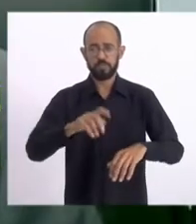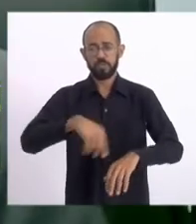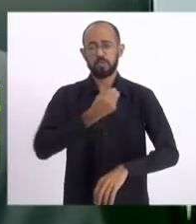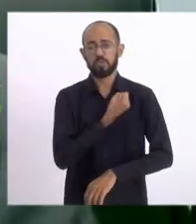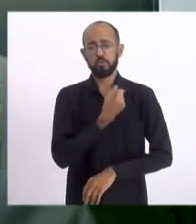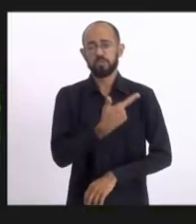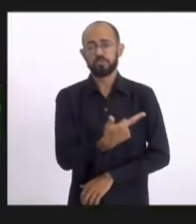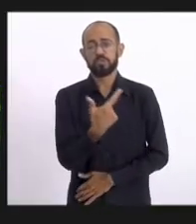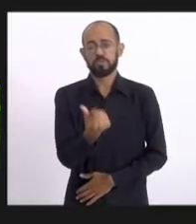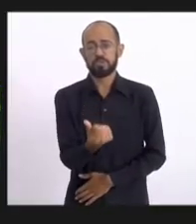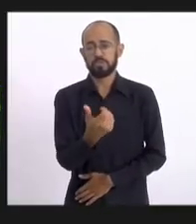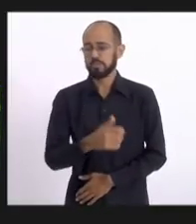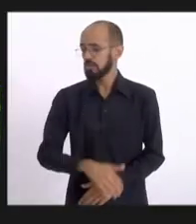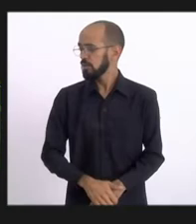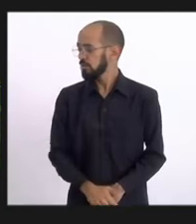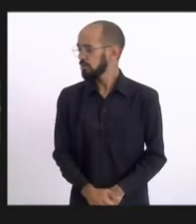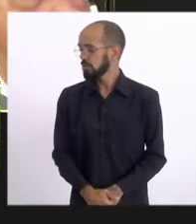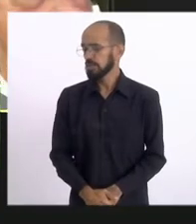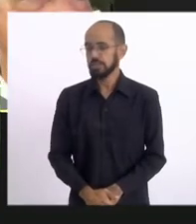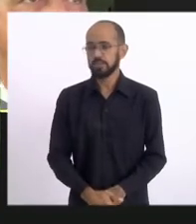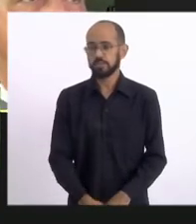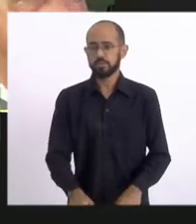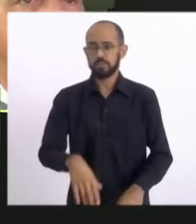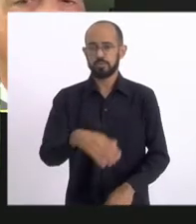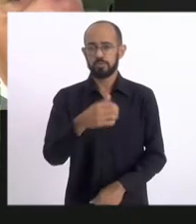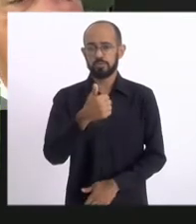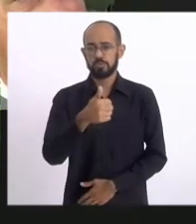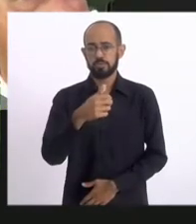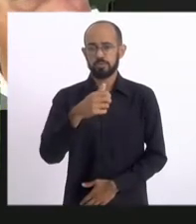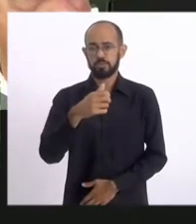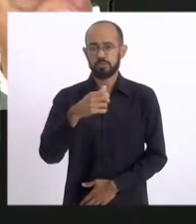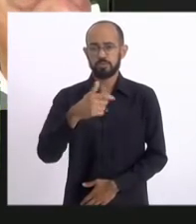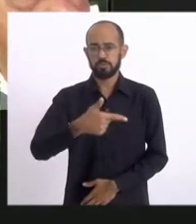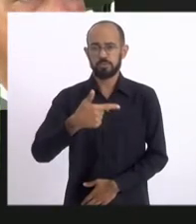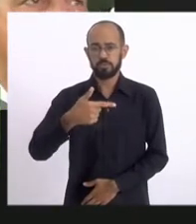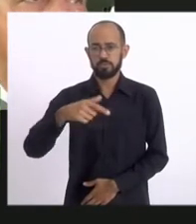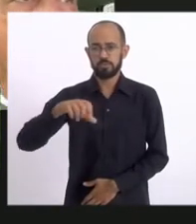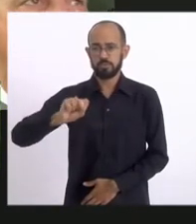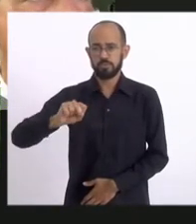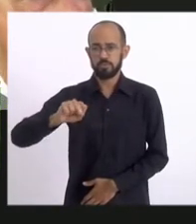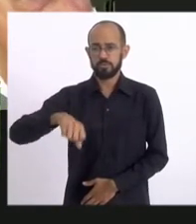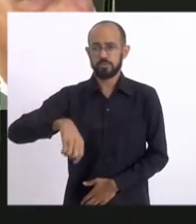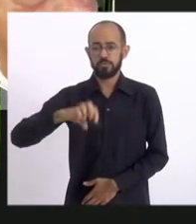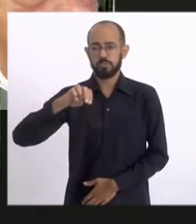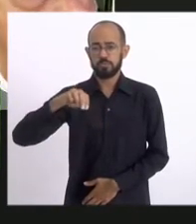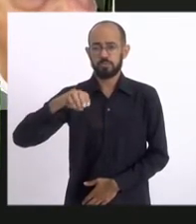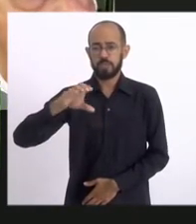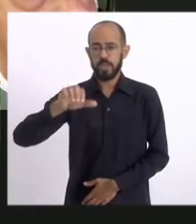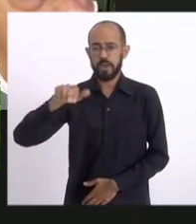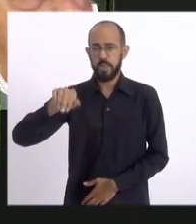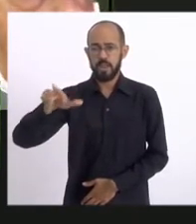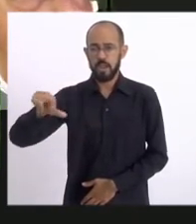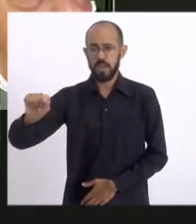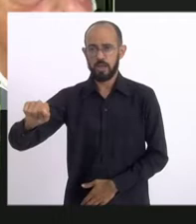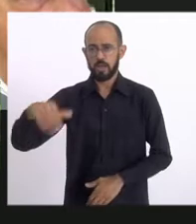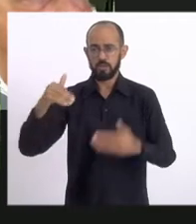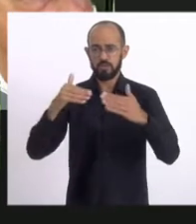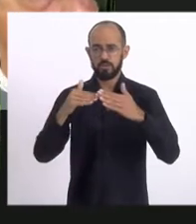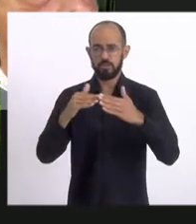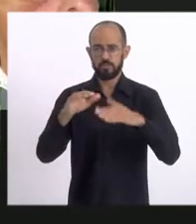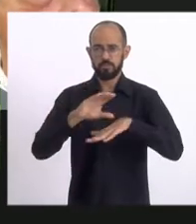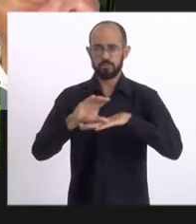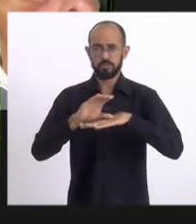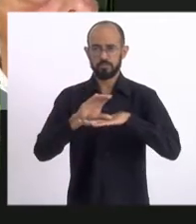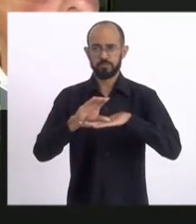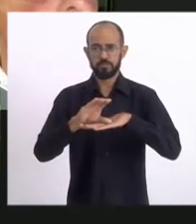Paula. Projeto de lei 1282, 2019, autoria do deputado Márcio Canello, parecer pela constitucionalidade.